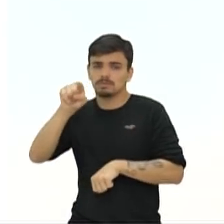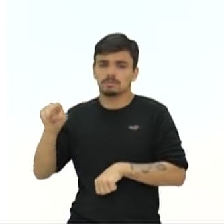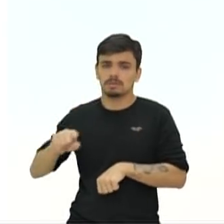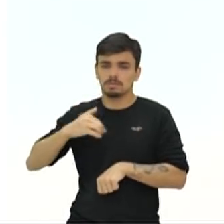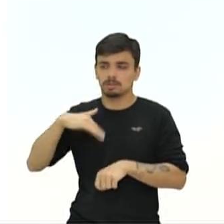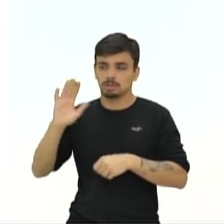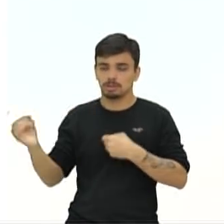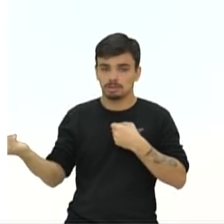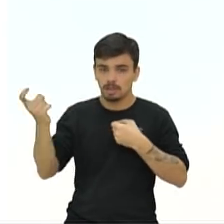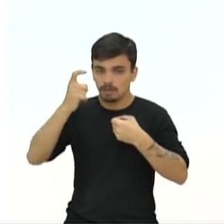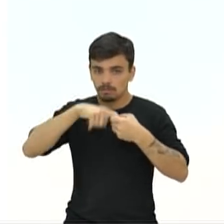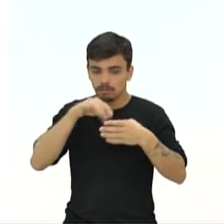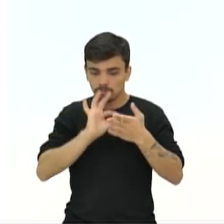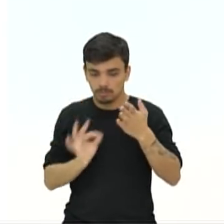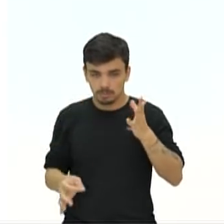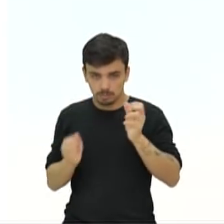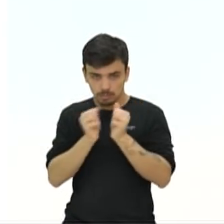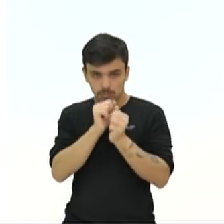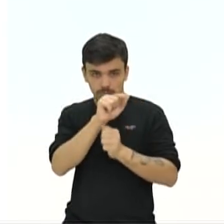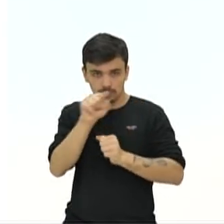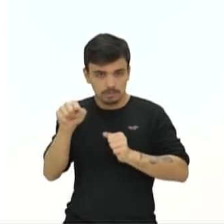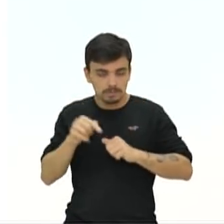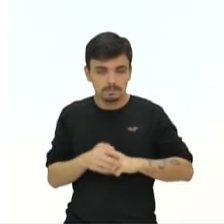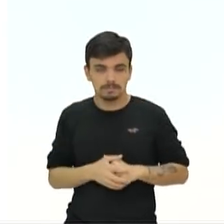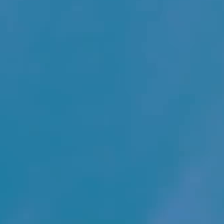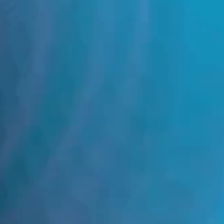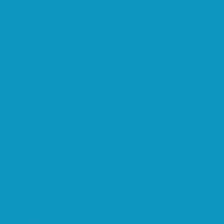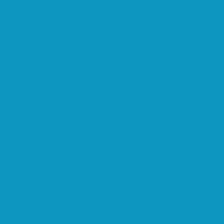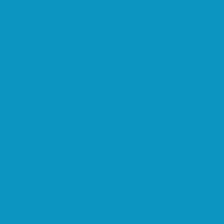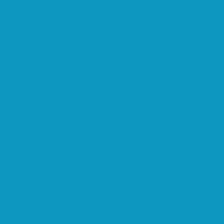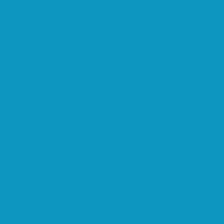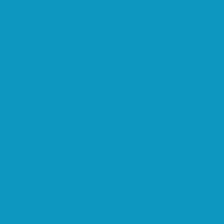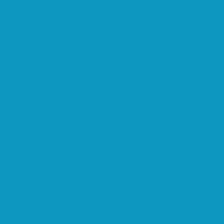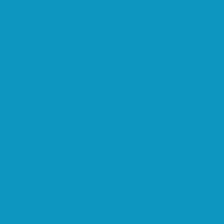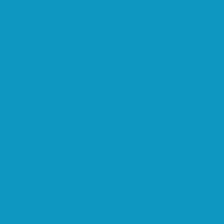volta rapidinho para corrigir com vocês.